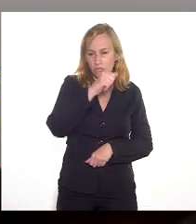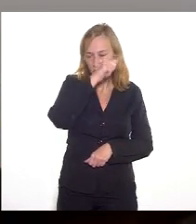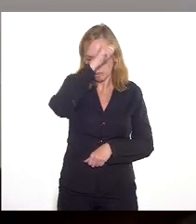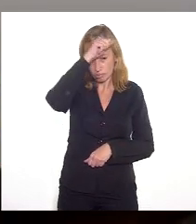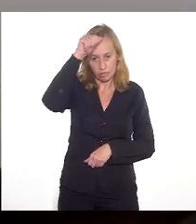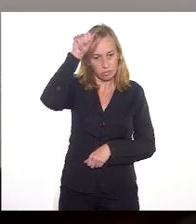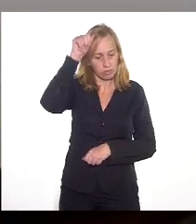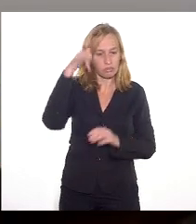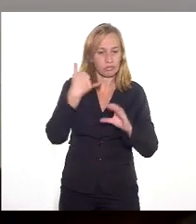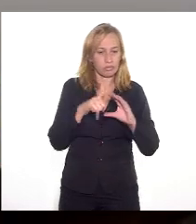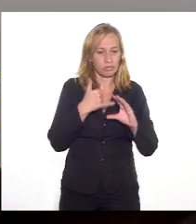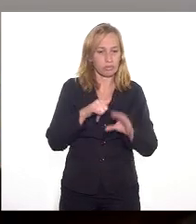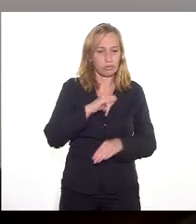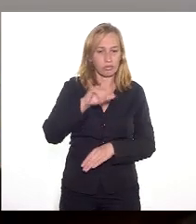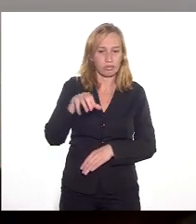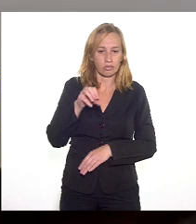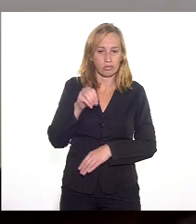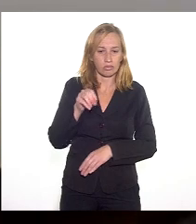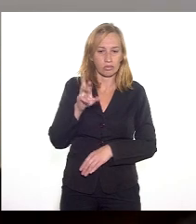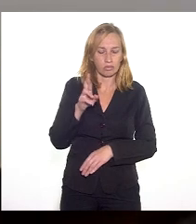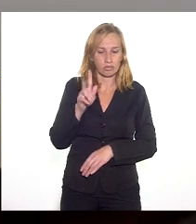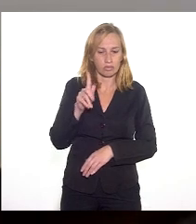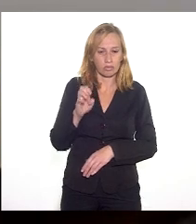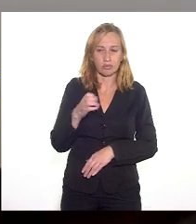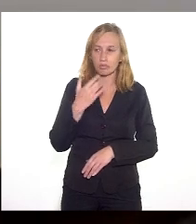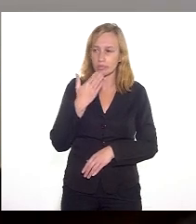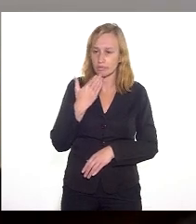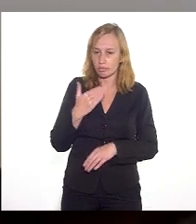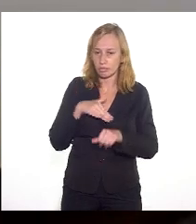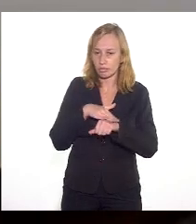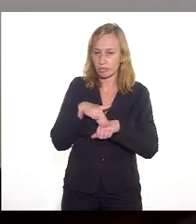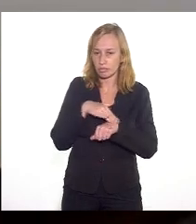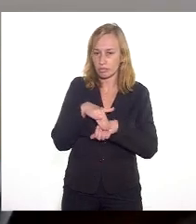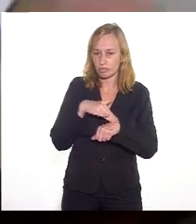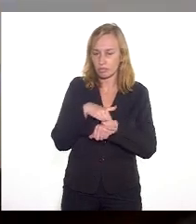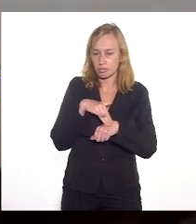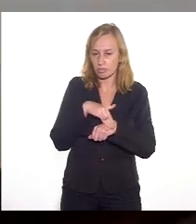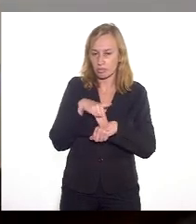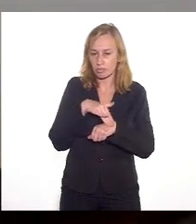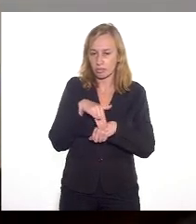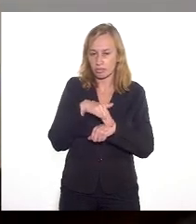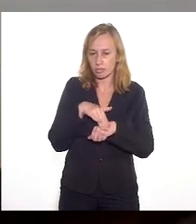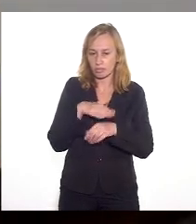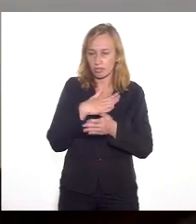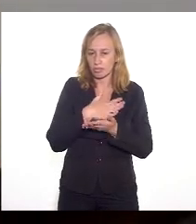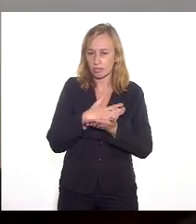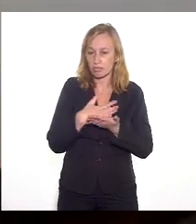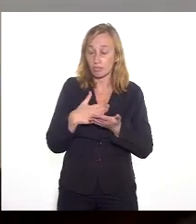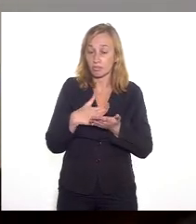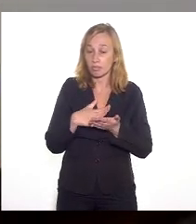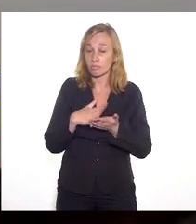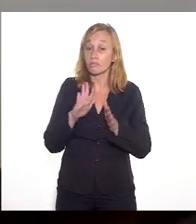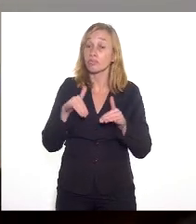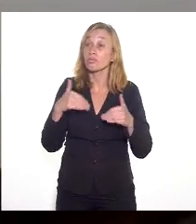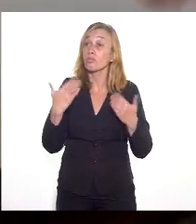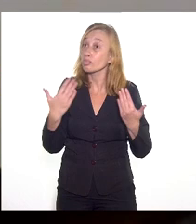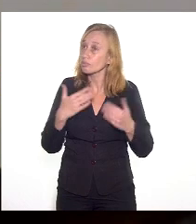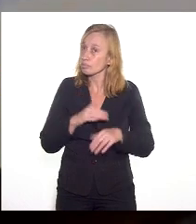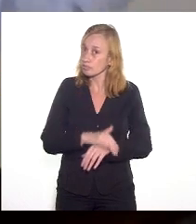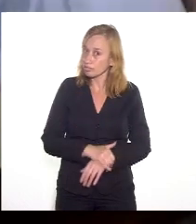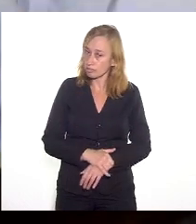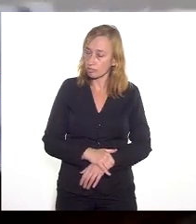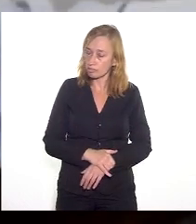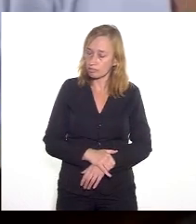WhatsApp, pedindo uma agenda para que a gente pudesse conversar. Quando isso começou a aparecer como questão,